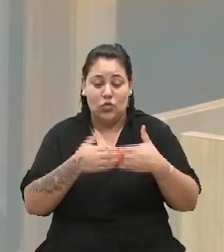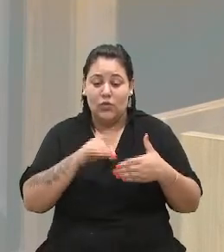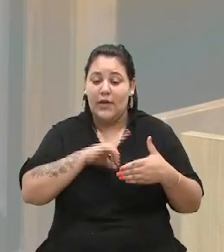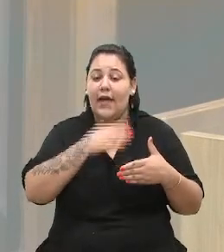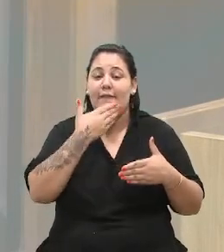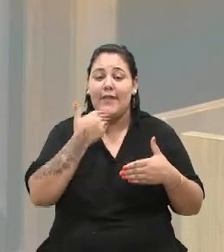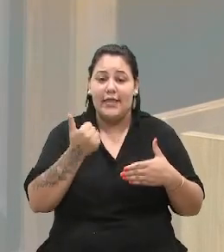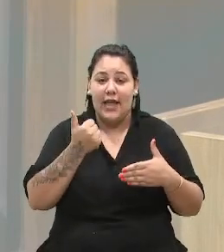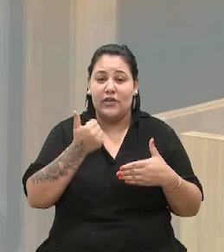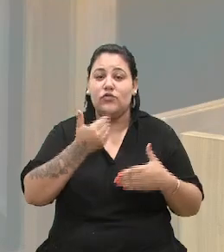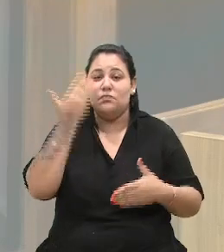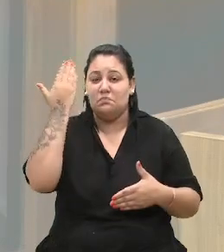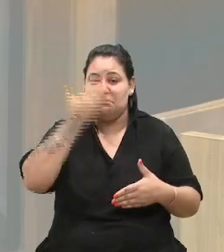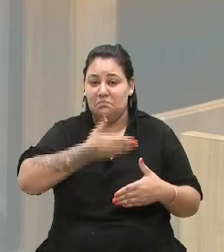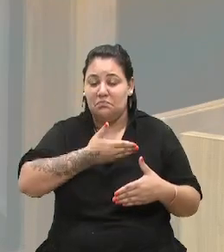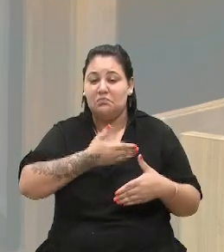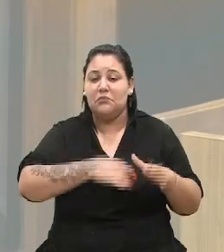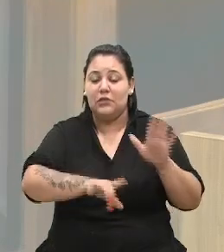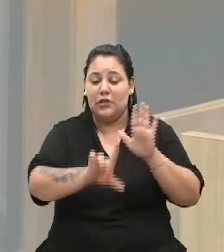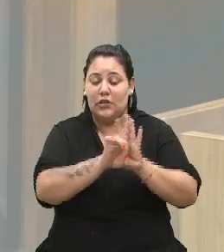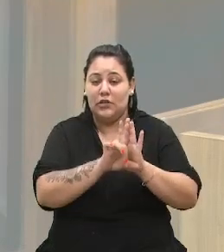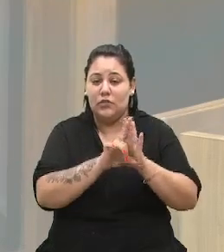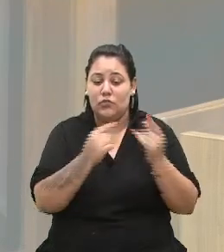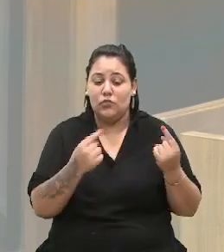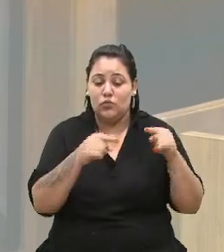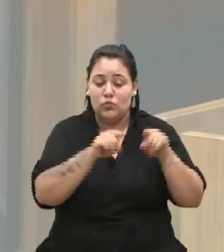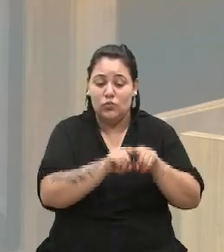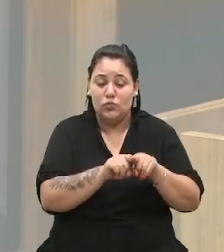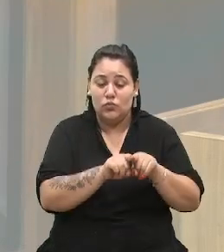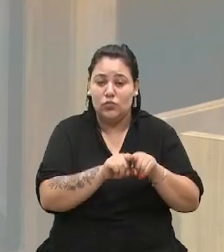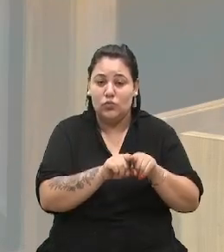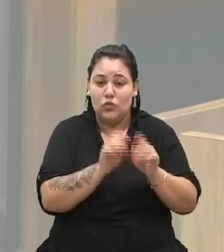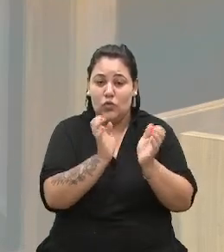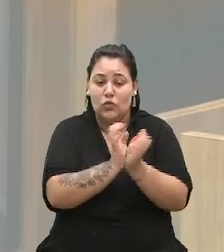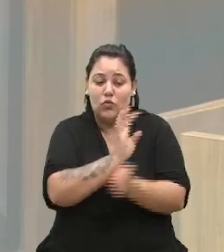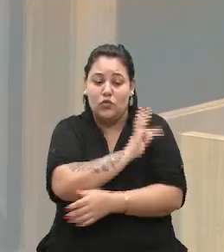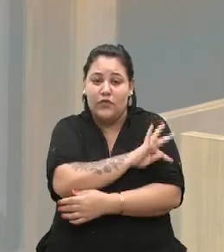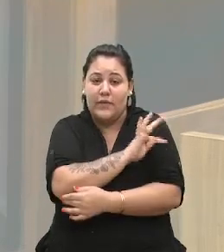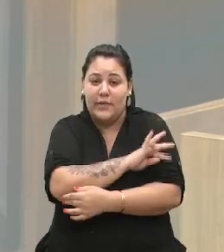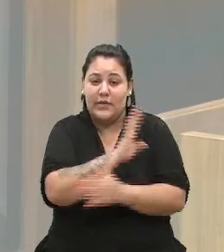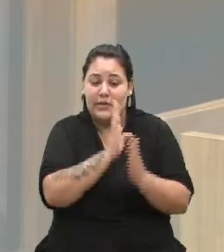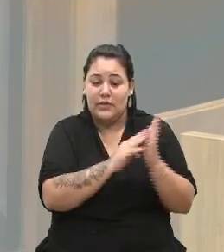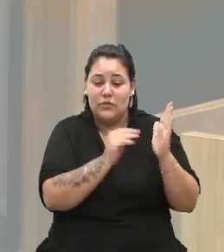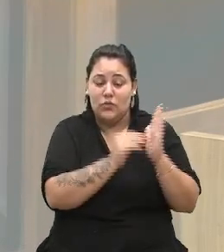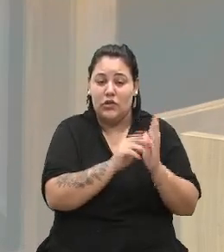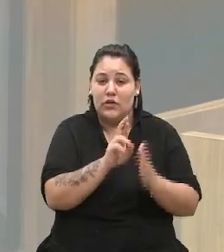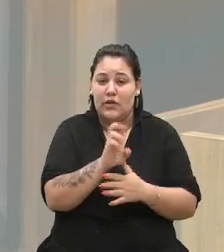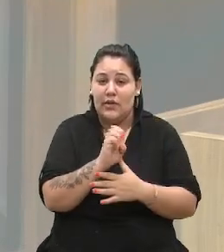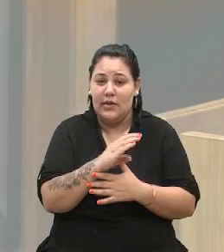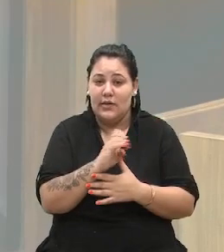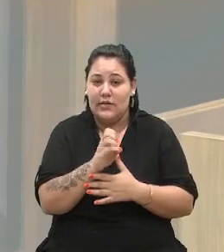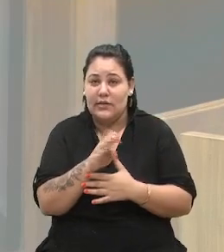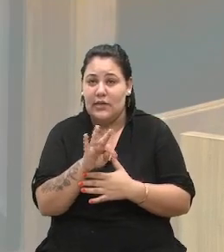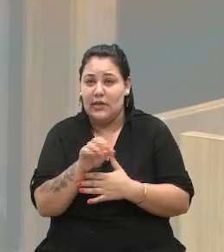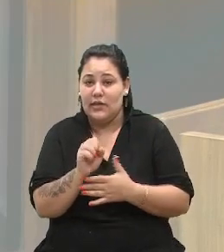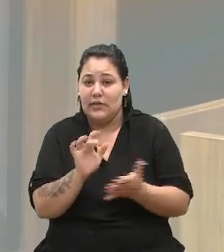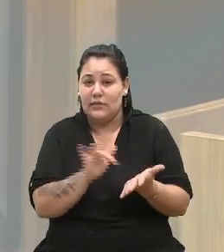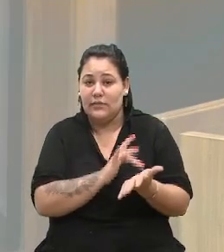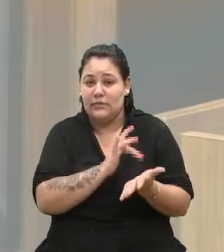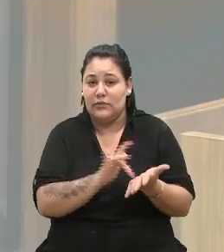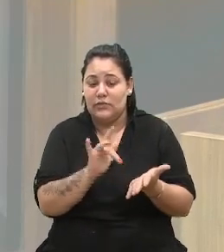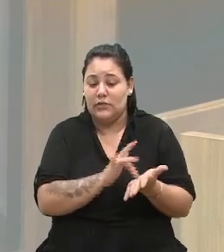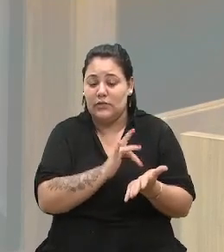junto com uma parceria com o Conselho Regional de Farmácia, e que esse modelo de receita depois foi adotado por todo o